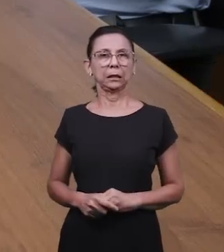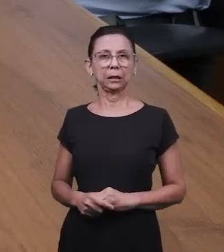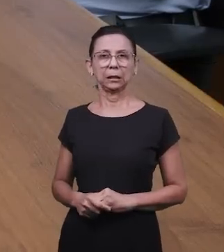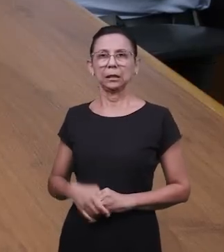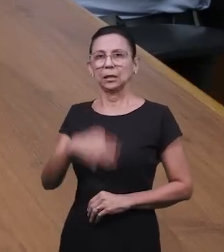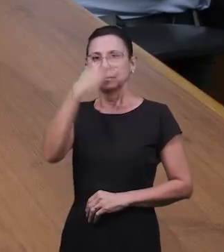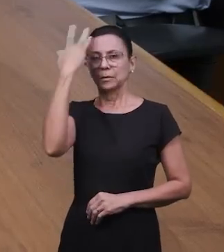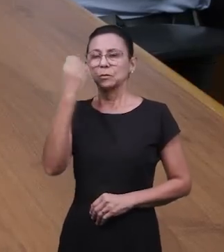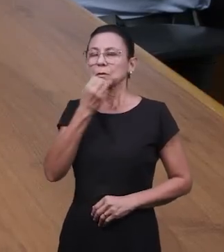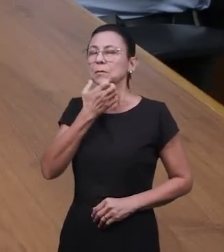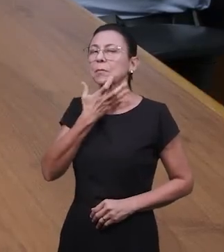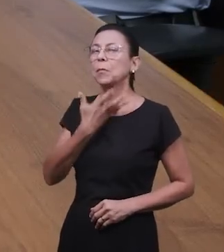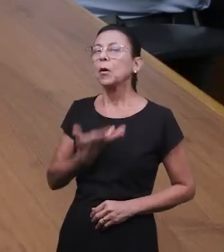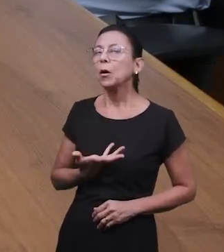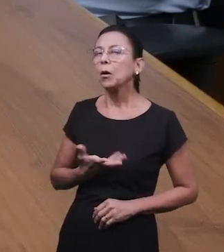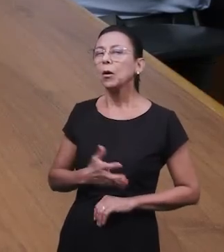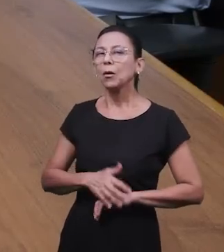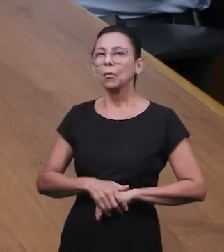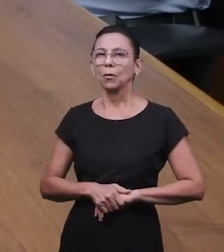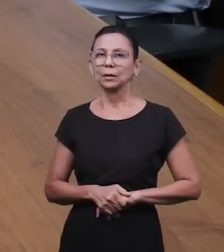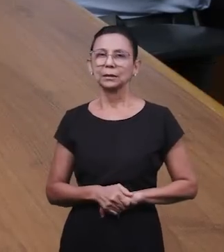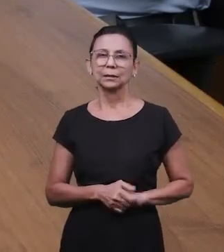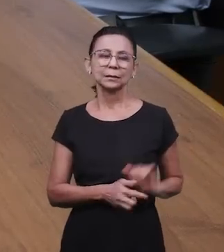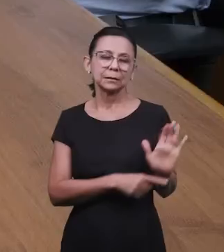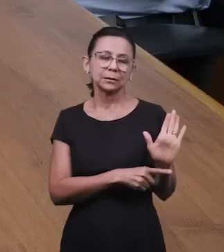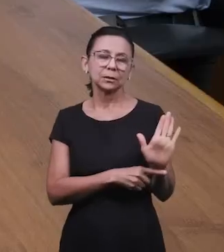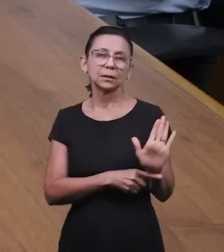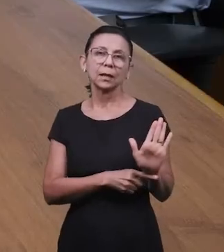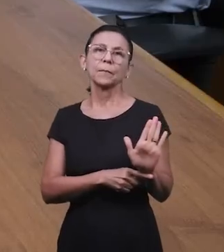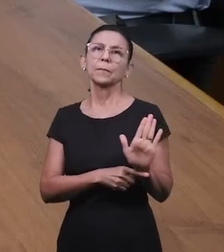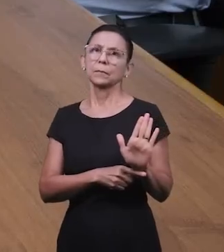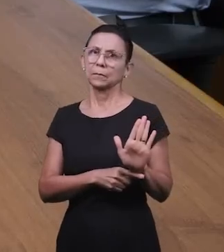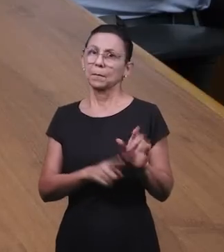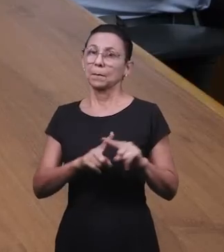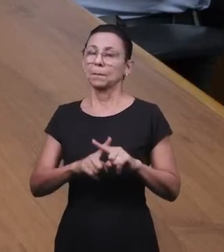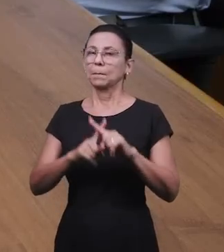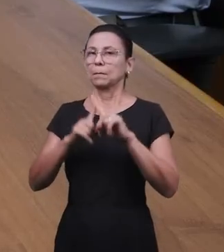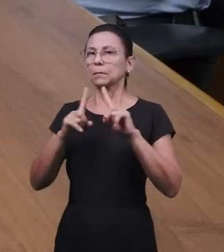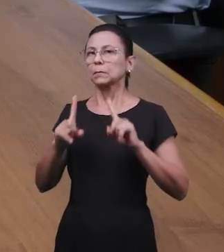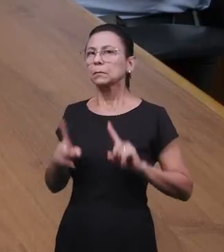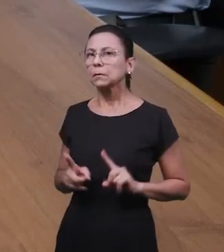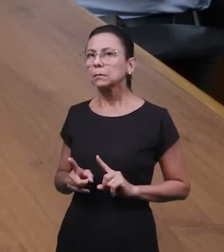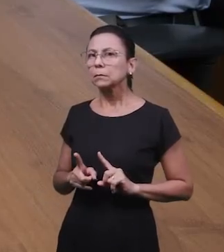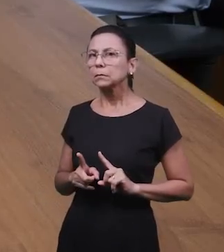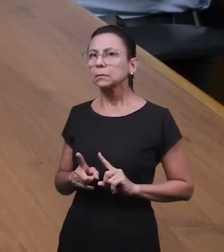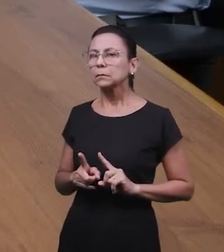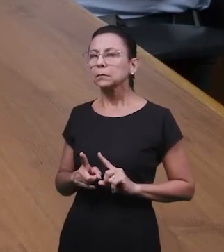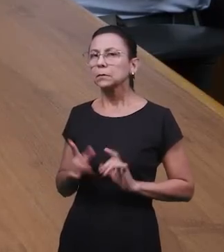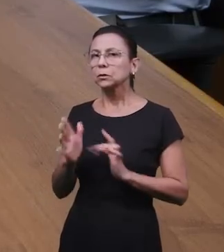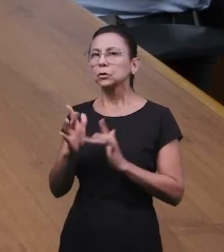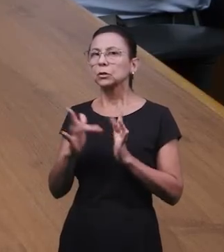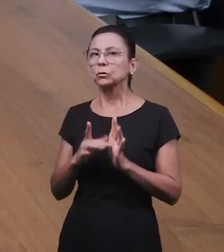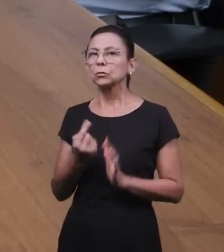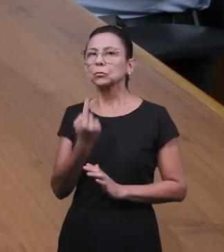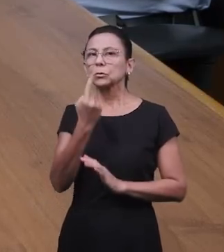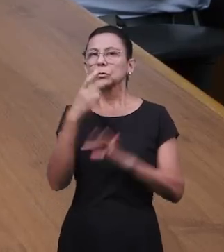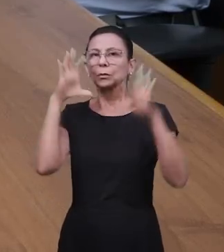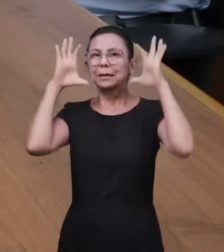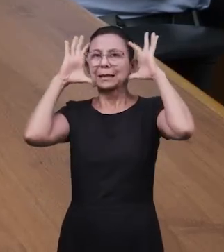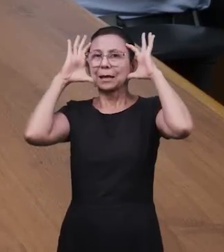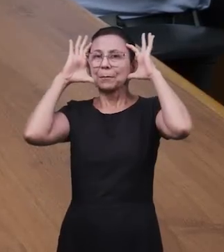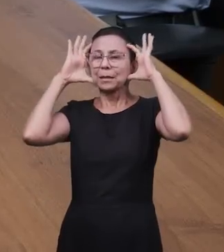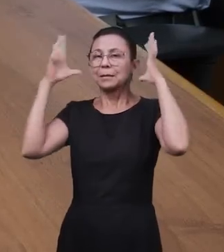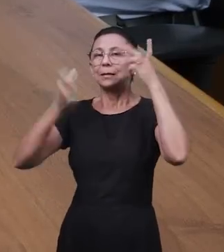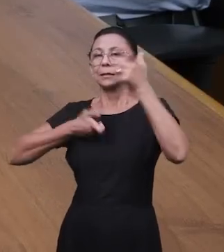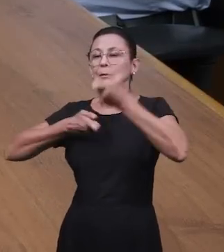ideias. Igreja é Jesus vivo como Senhor da igreja, como cabeça da igreja. Glória